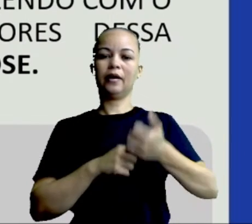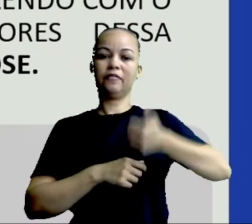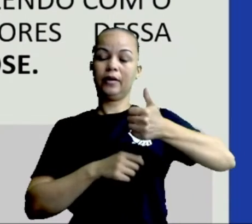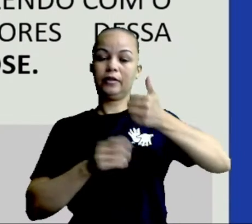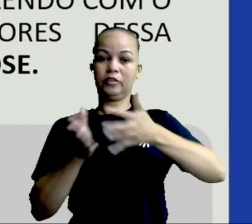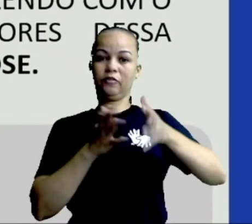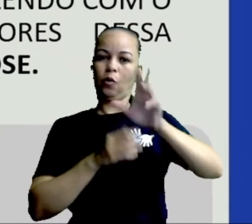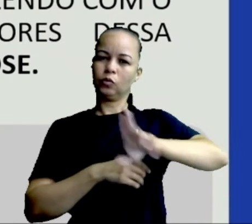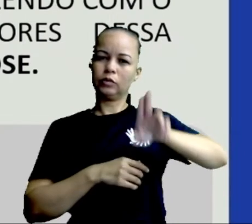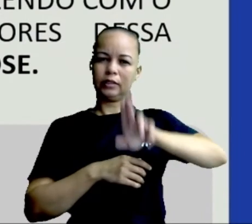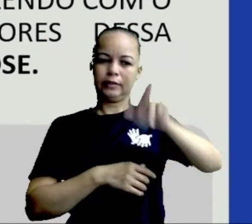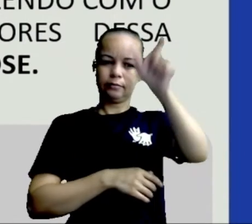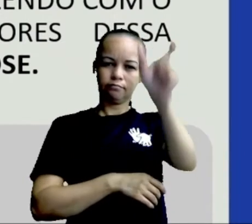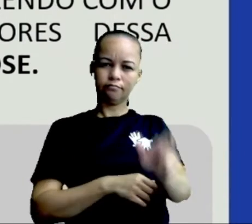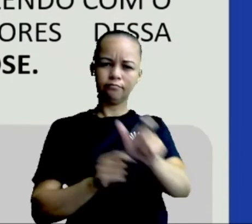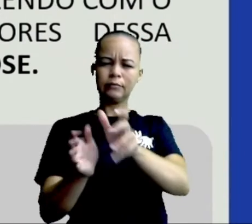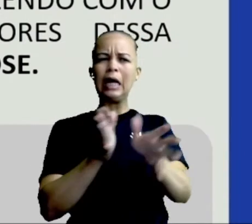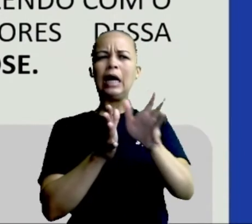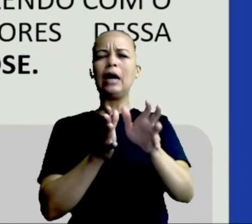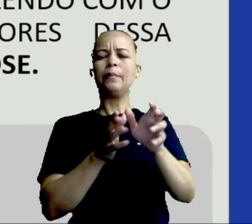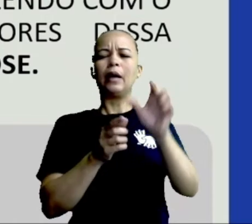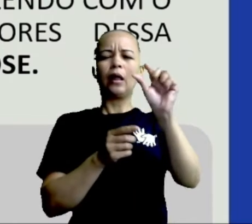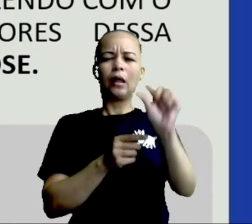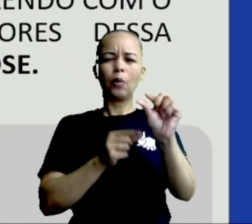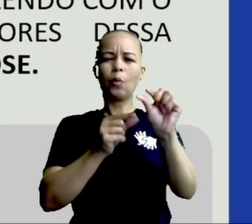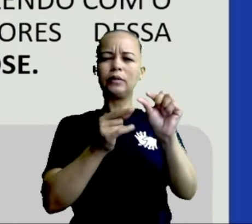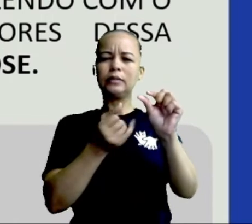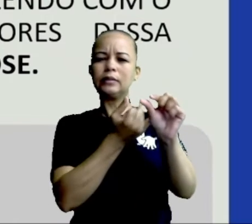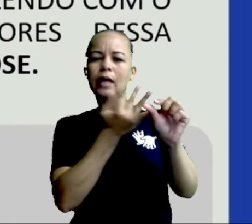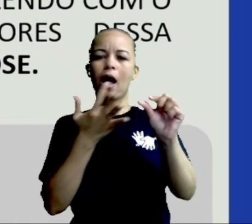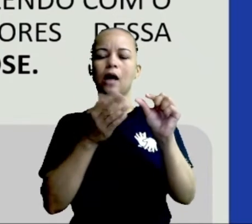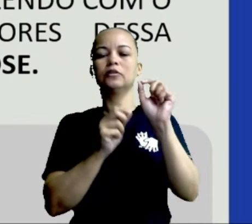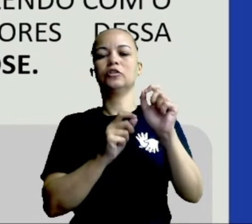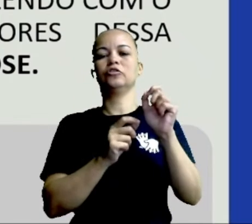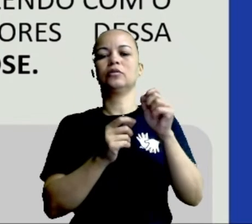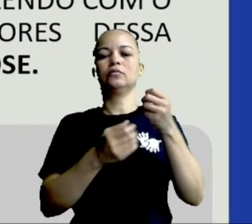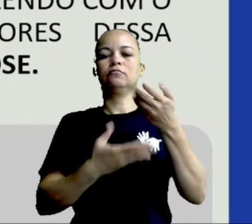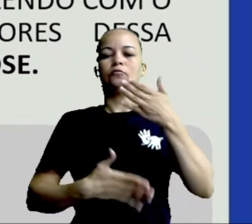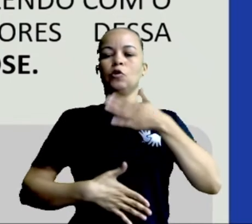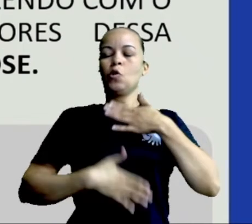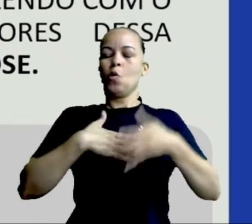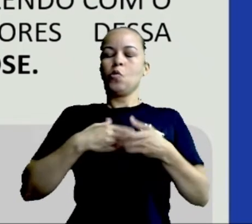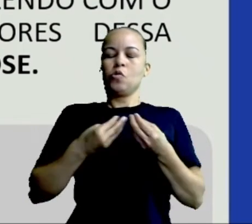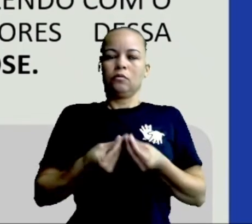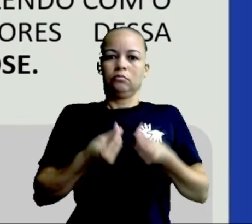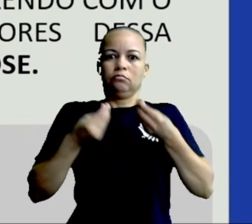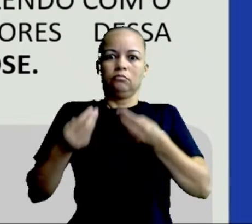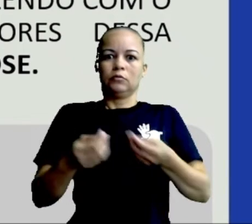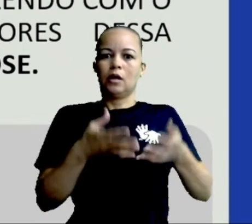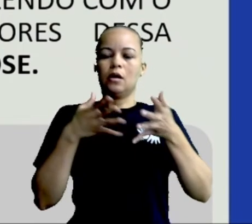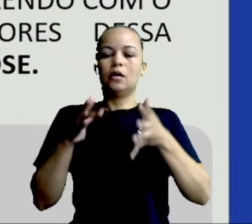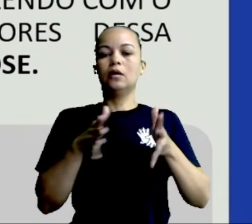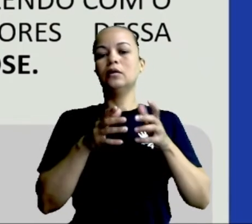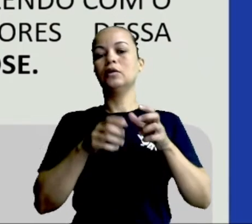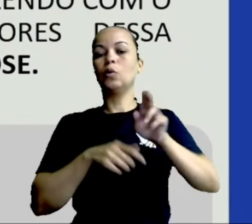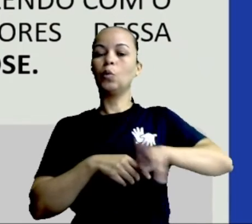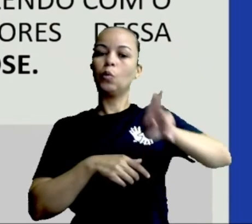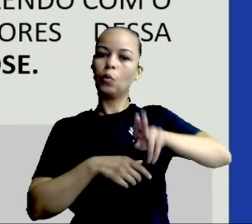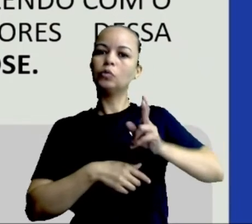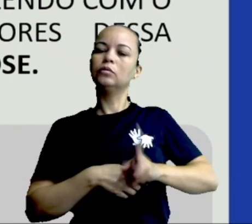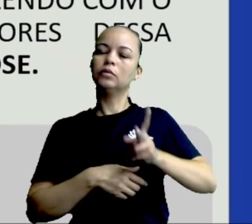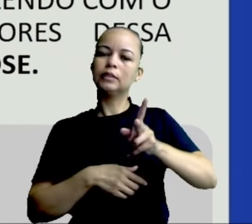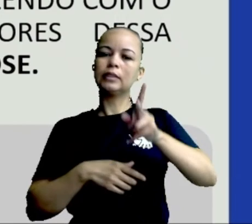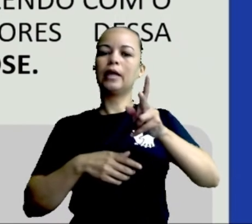aquelas drogas, uma pequena quantidade já altera o organismo daquele indivíduo. À medida que eles vão fazendo o uso contínuo